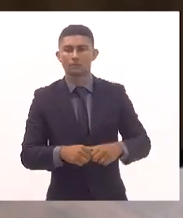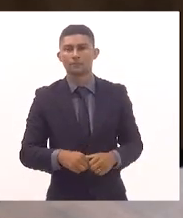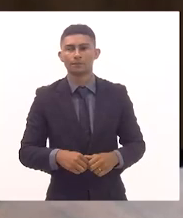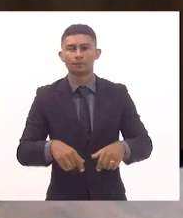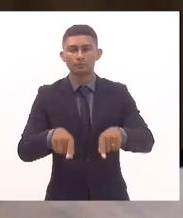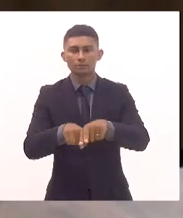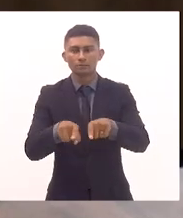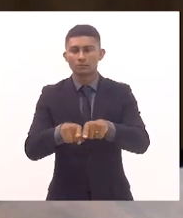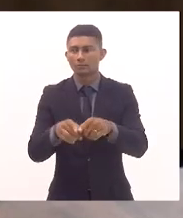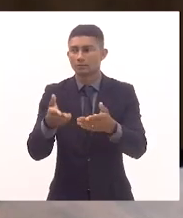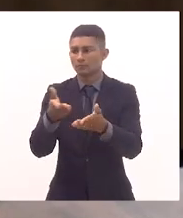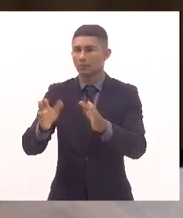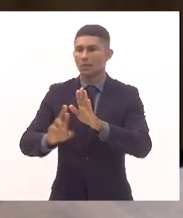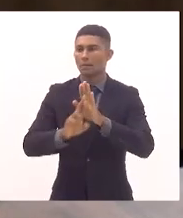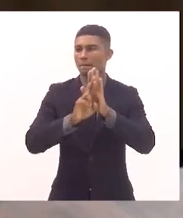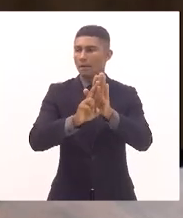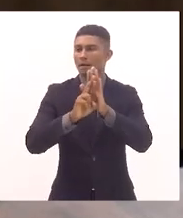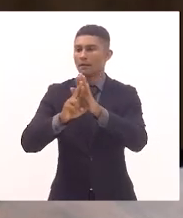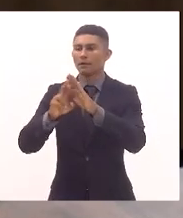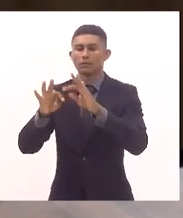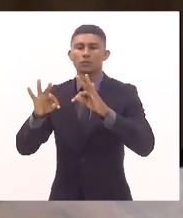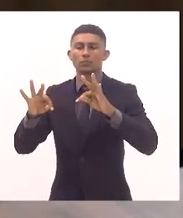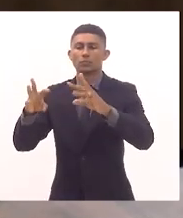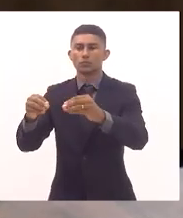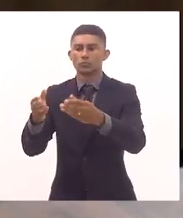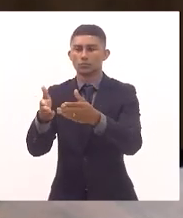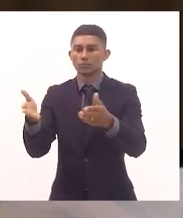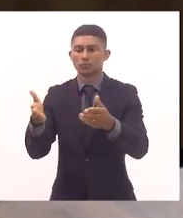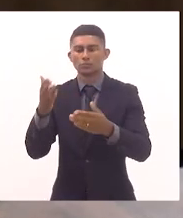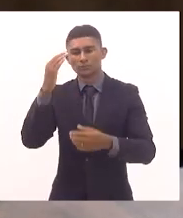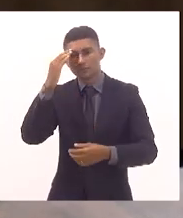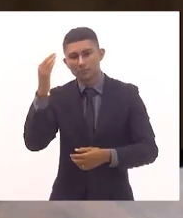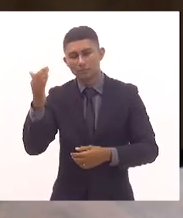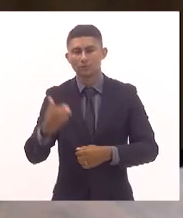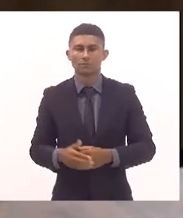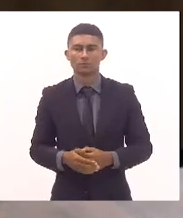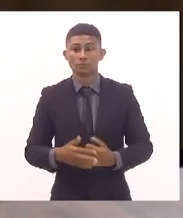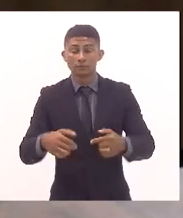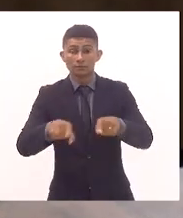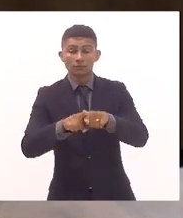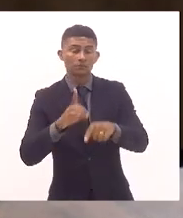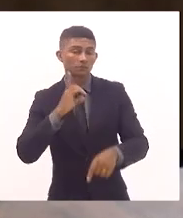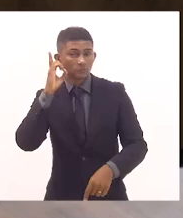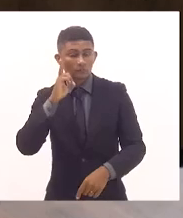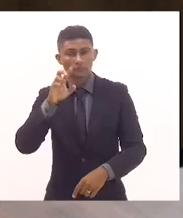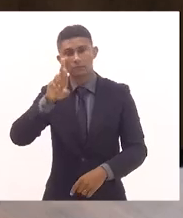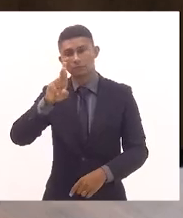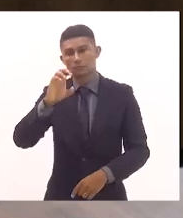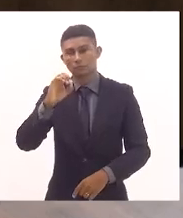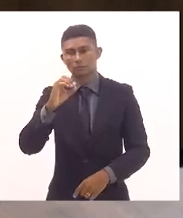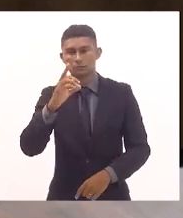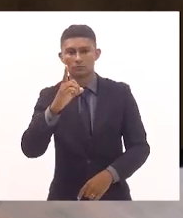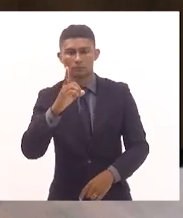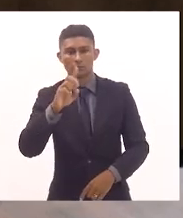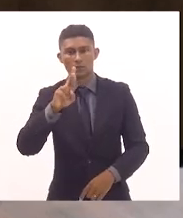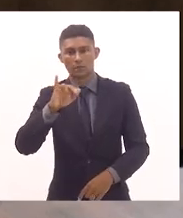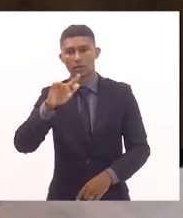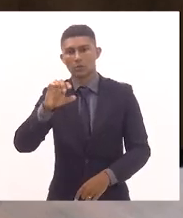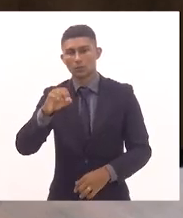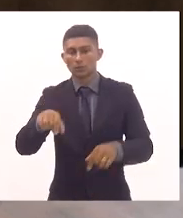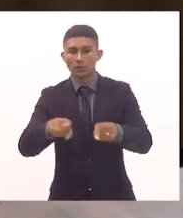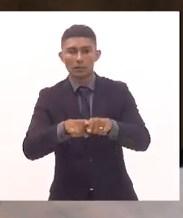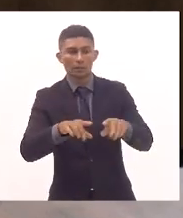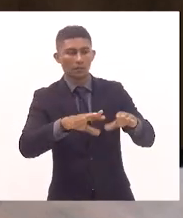Agradeço a todos os representantes de classe. Agradeço ao deputado Rodrigo Amorim, ao seu gabinete,